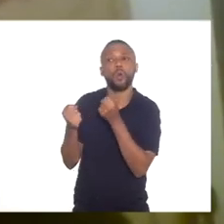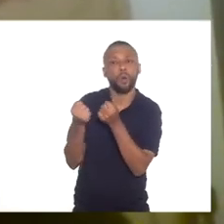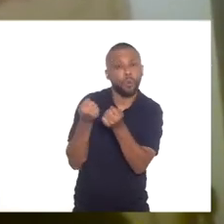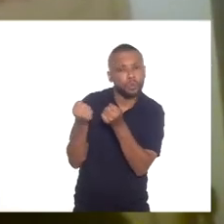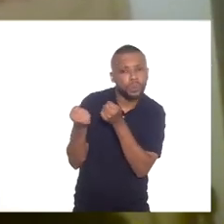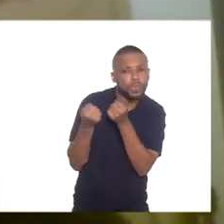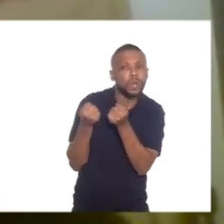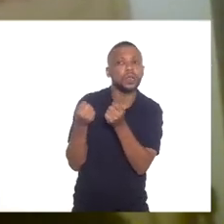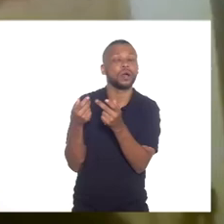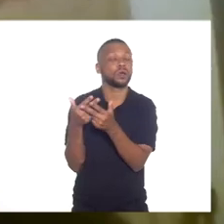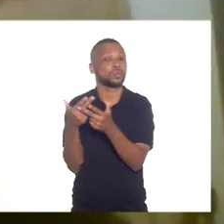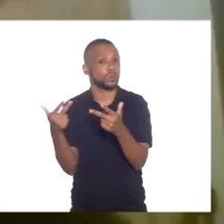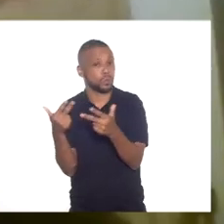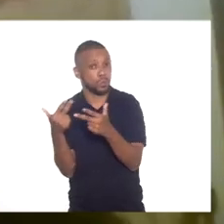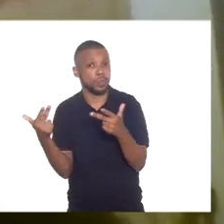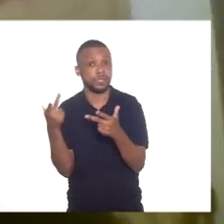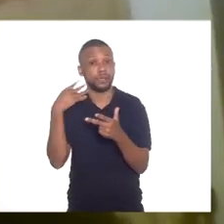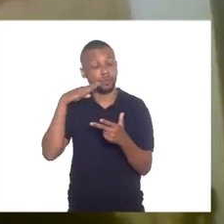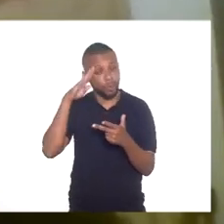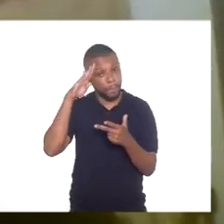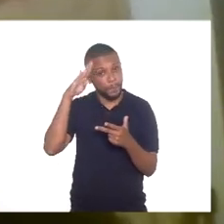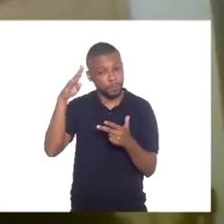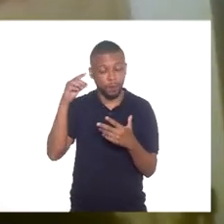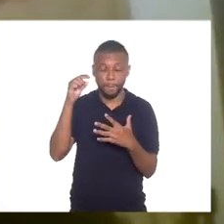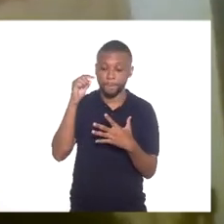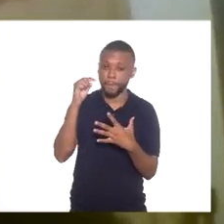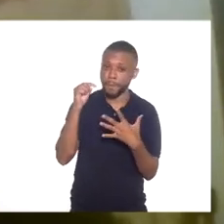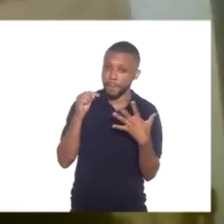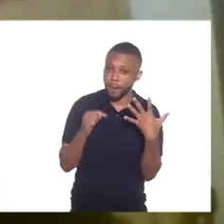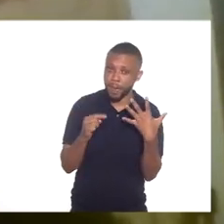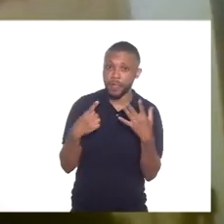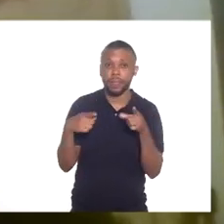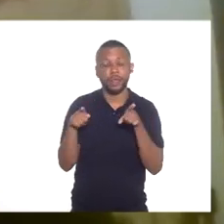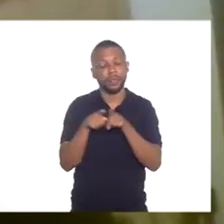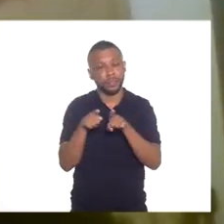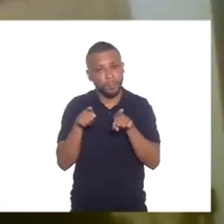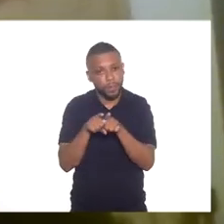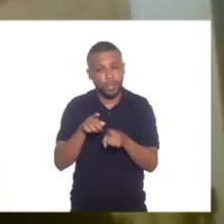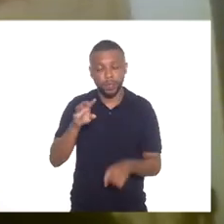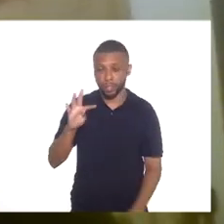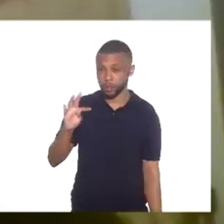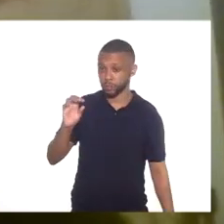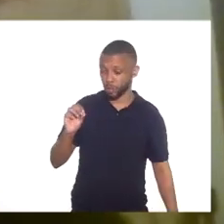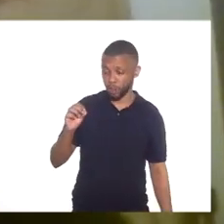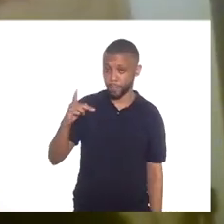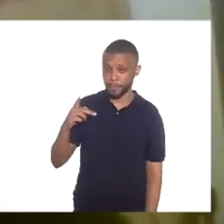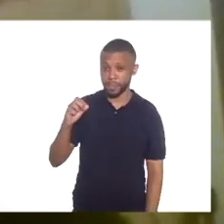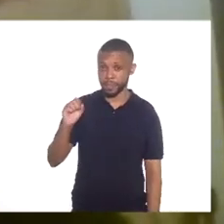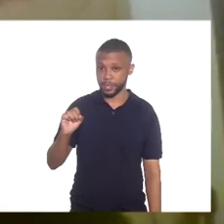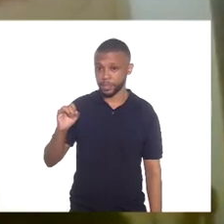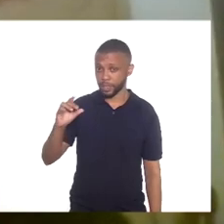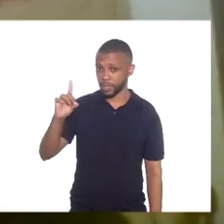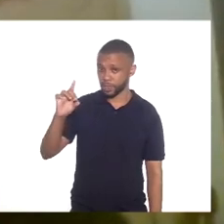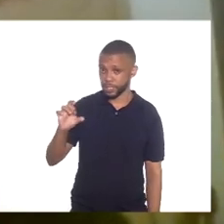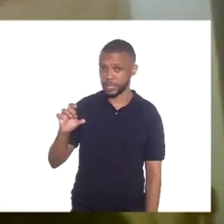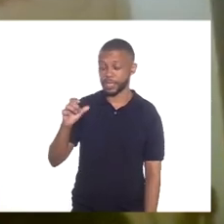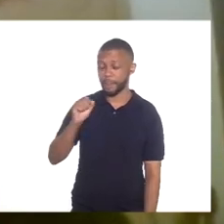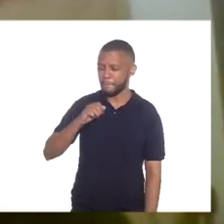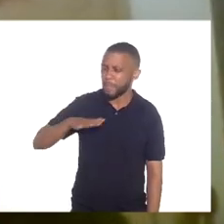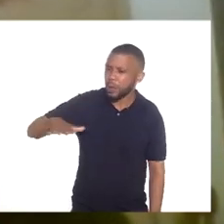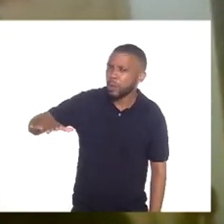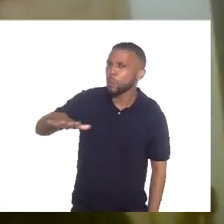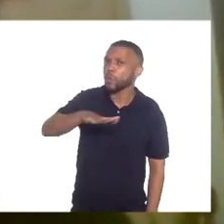que grandes pedaços, e às vezes até topsides da plataforma praticamente inteiros,